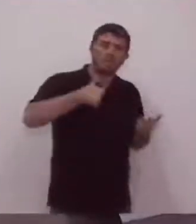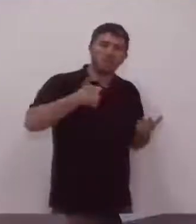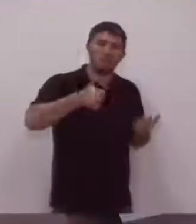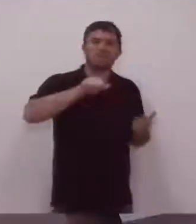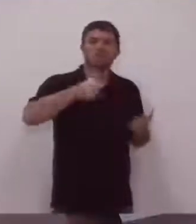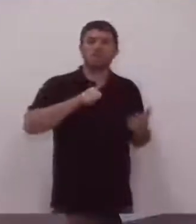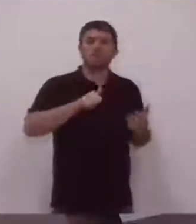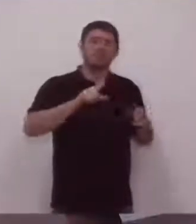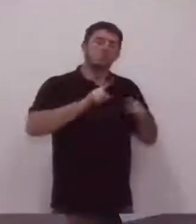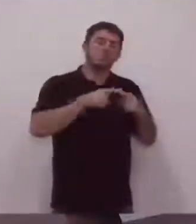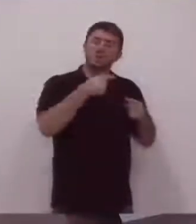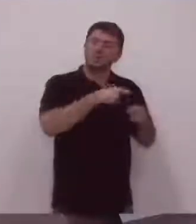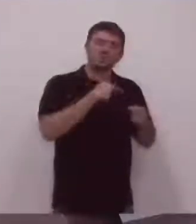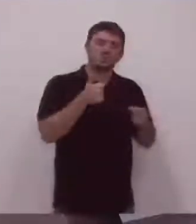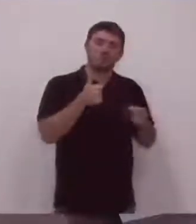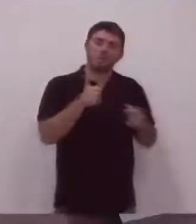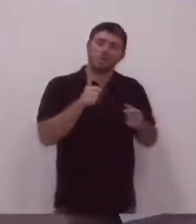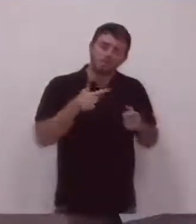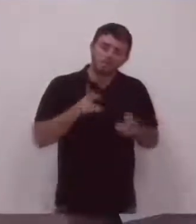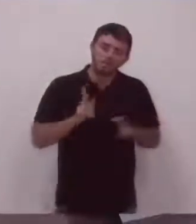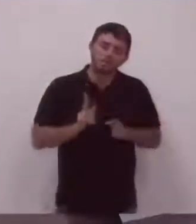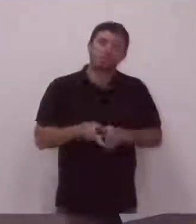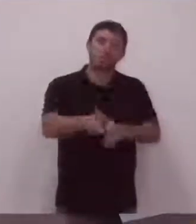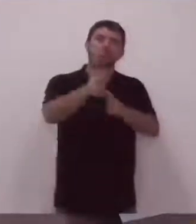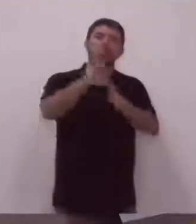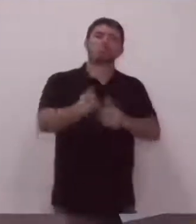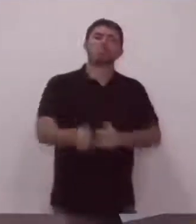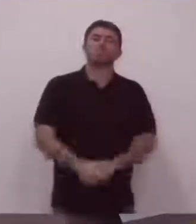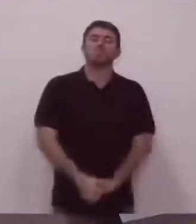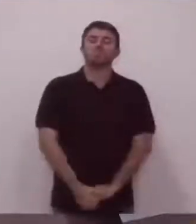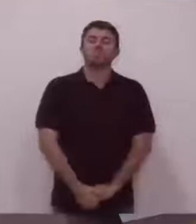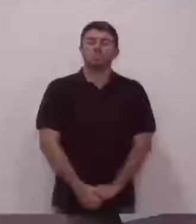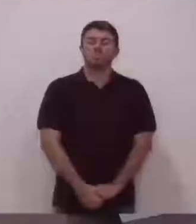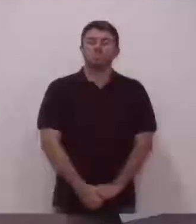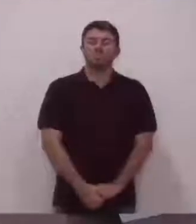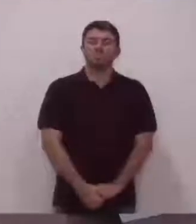vai existir. Tranquilo, vamos seguir adiante.